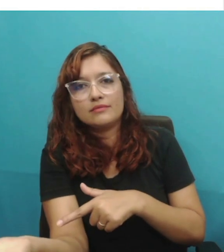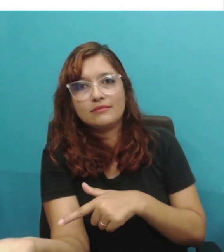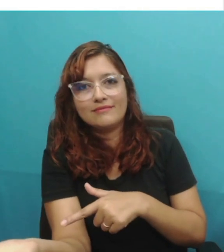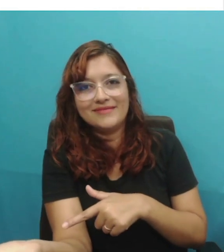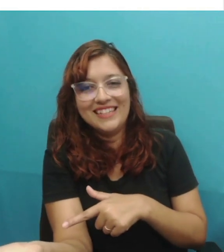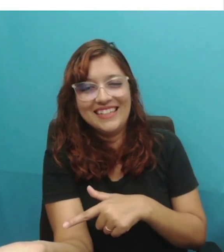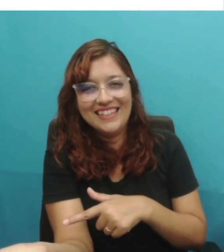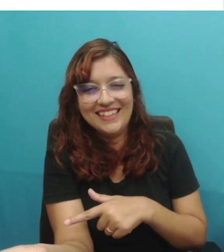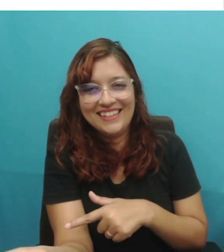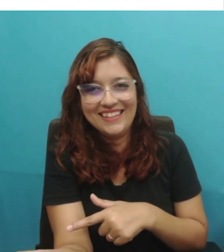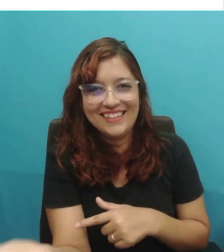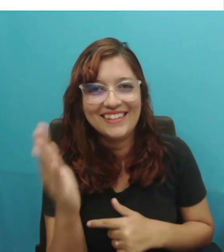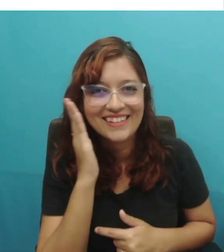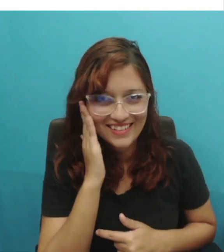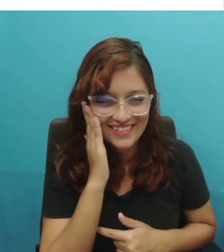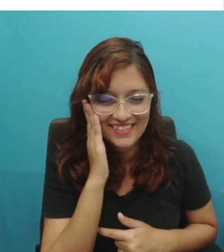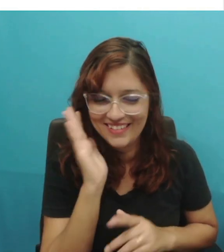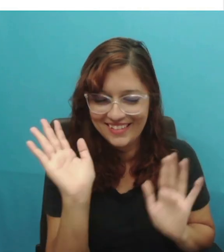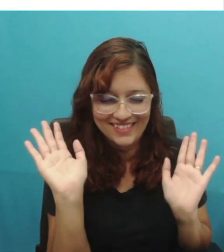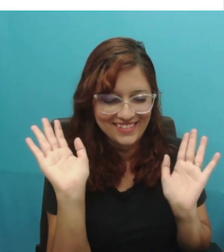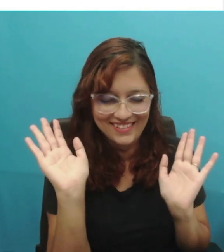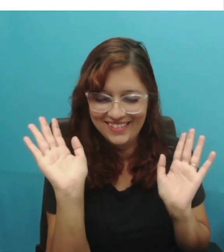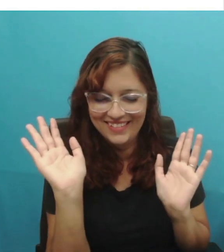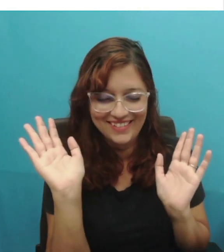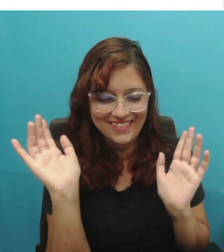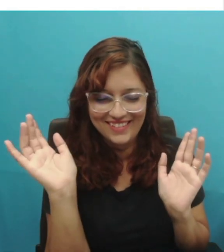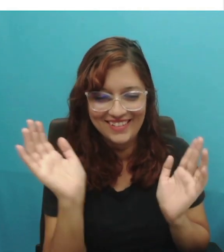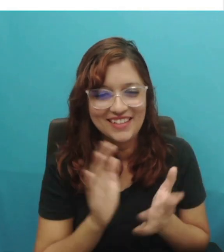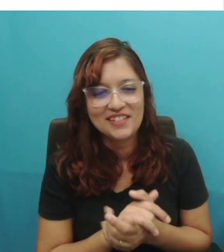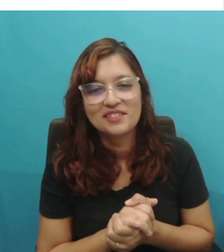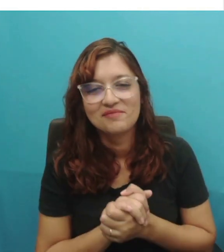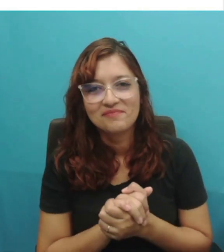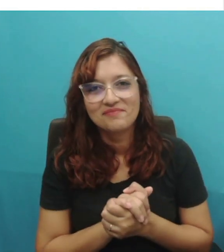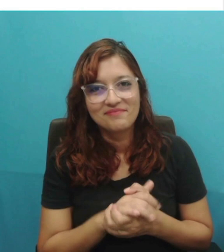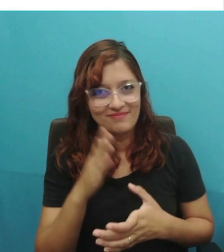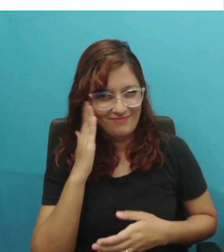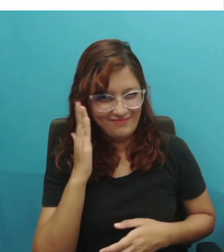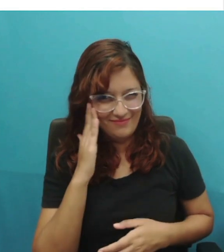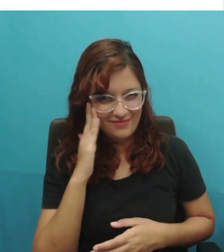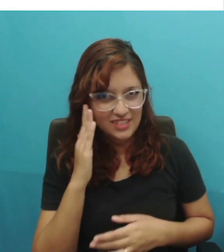Então, ela sofreu a ação sendo derrubada.